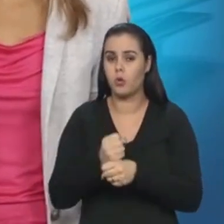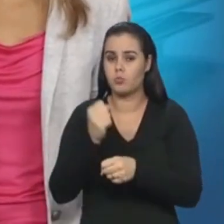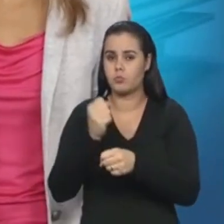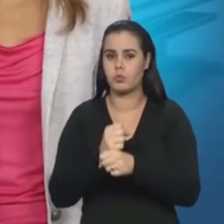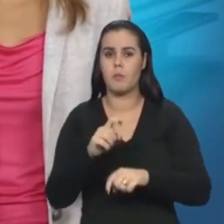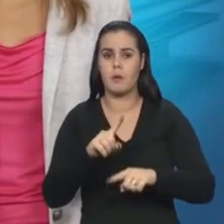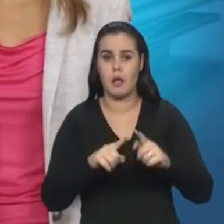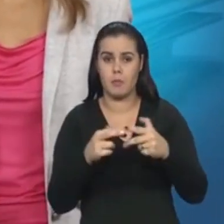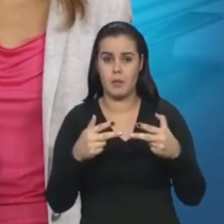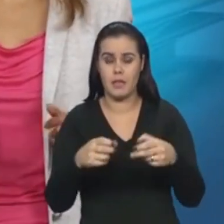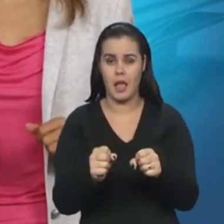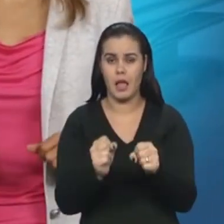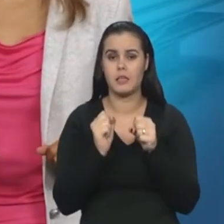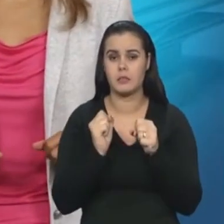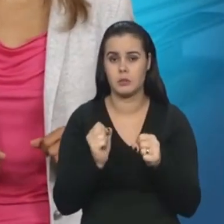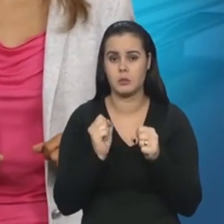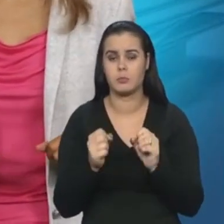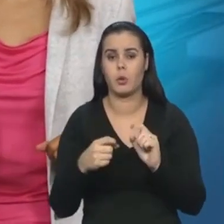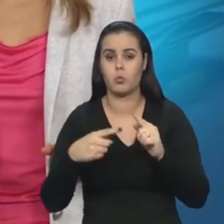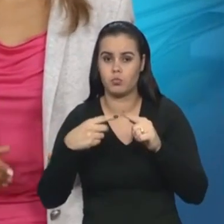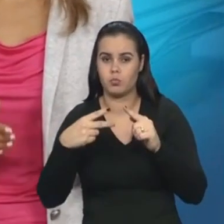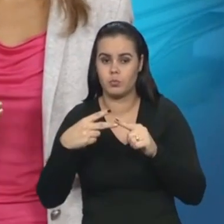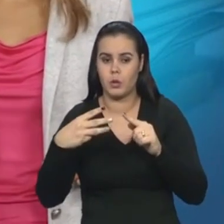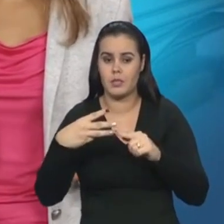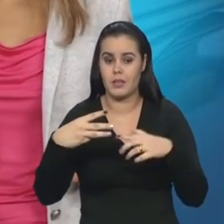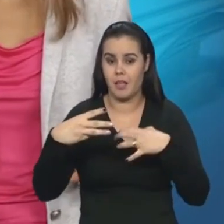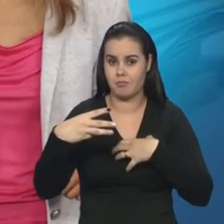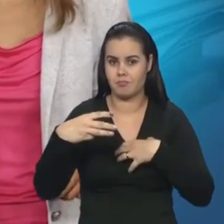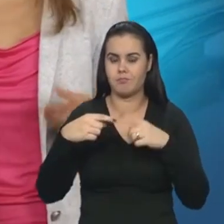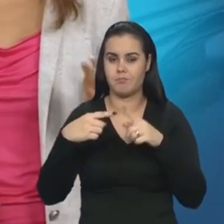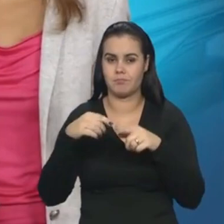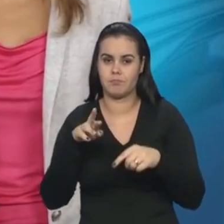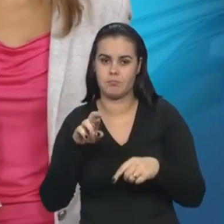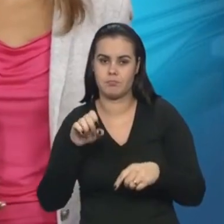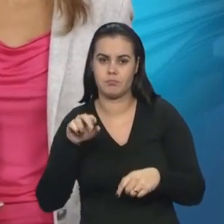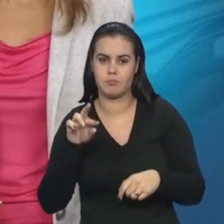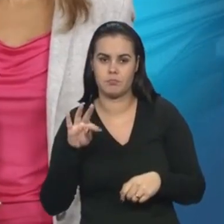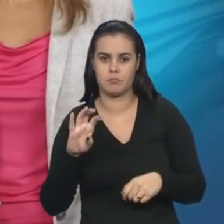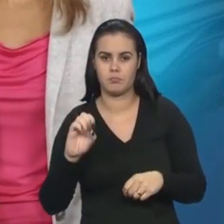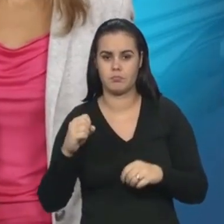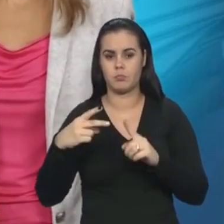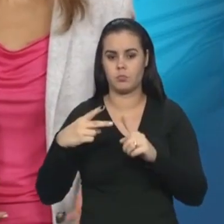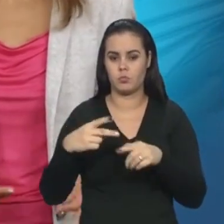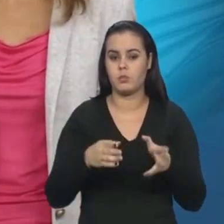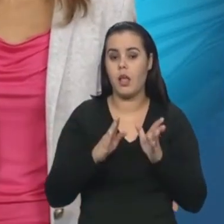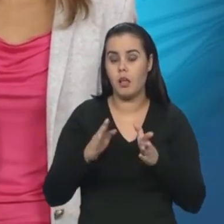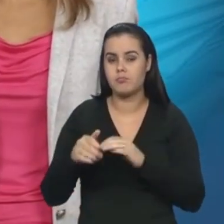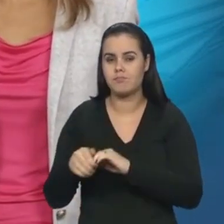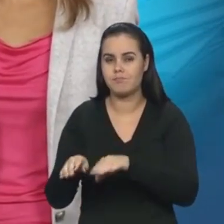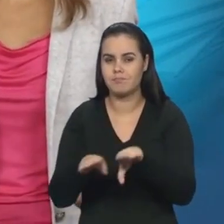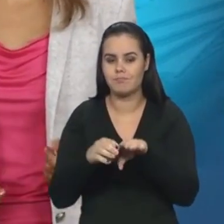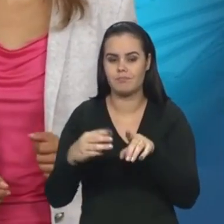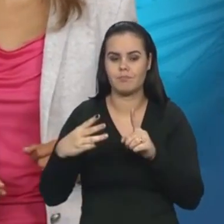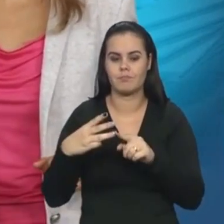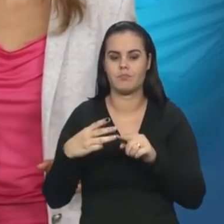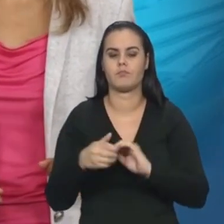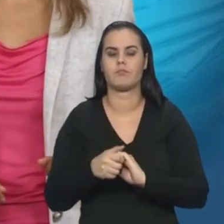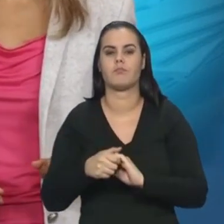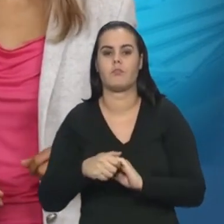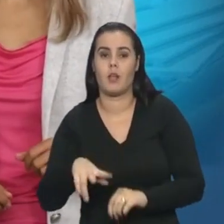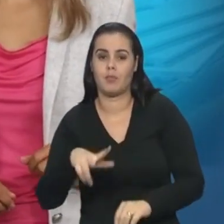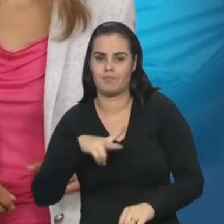podem ser classificados em 3 tipos, como materiais brutos, materiais de fabricação padronizada e materiais de